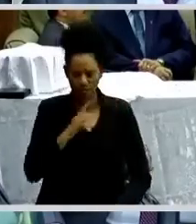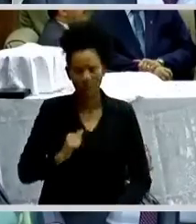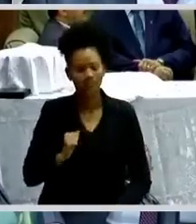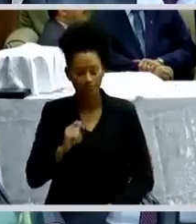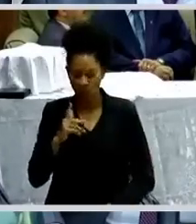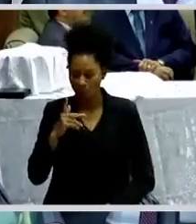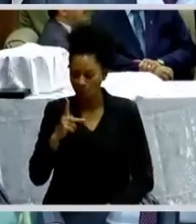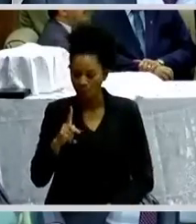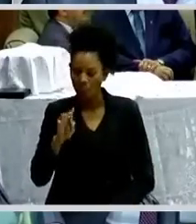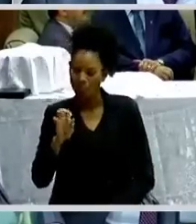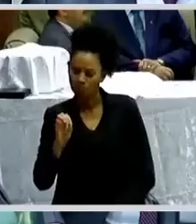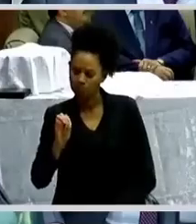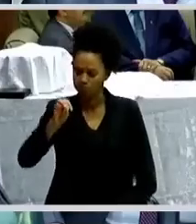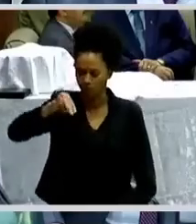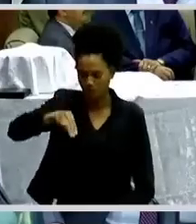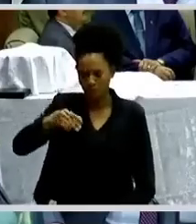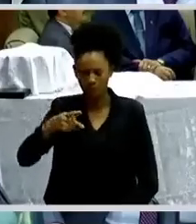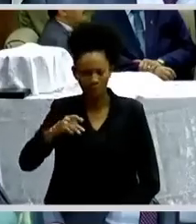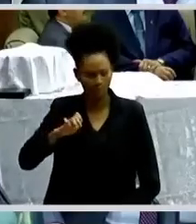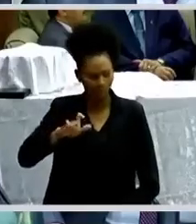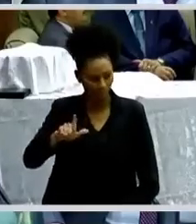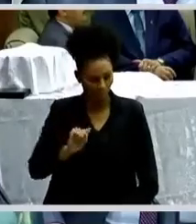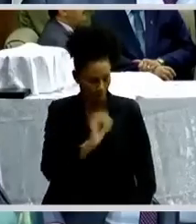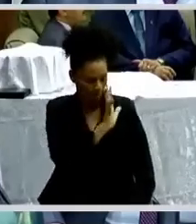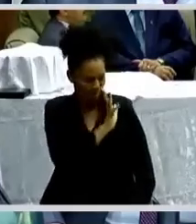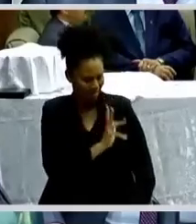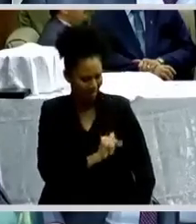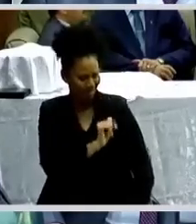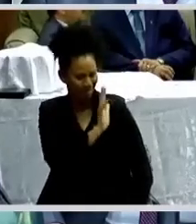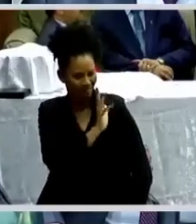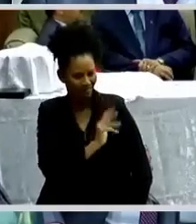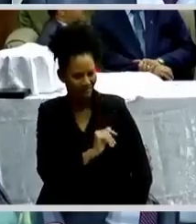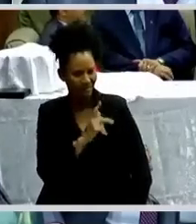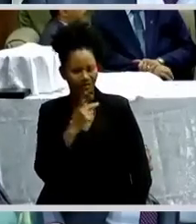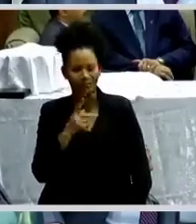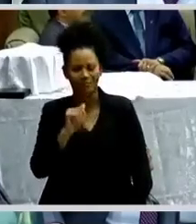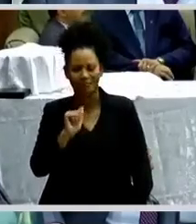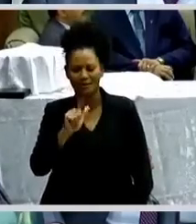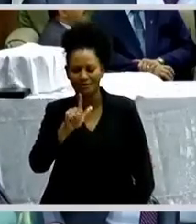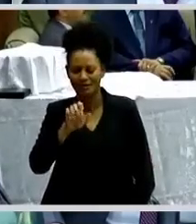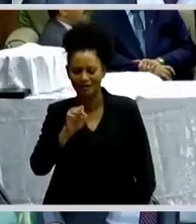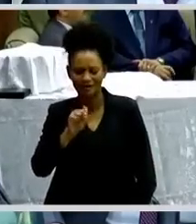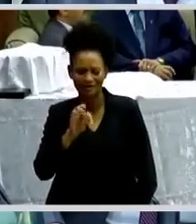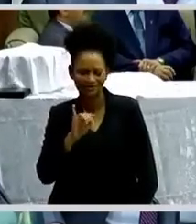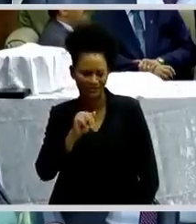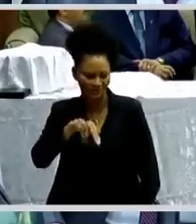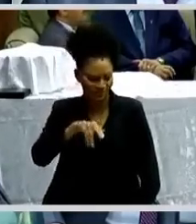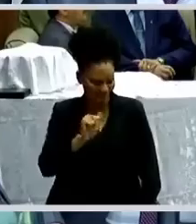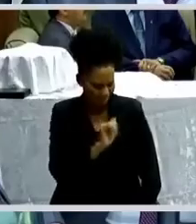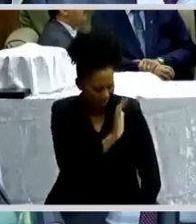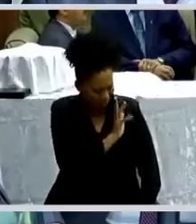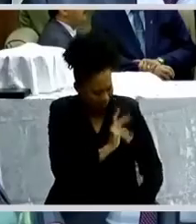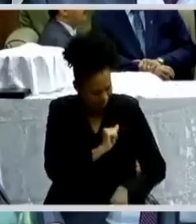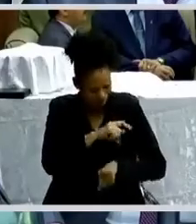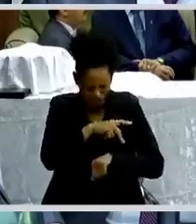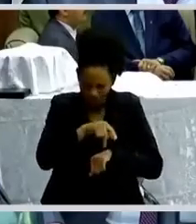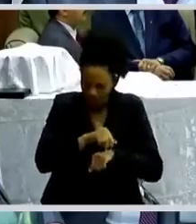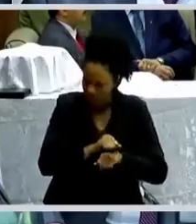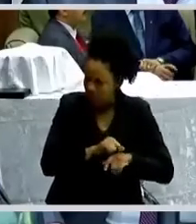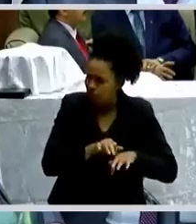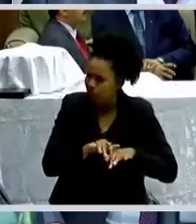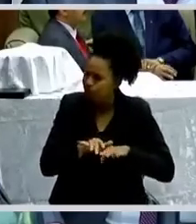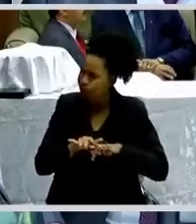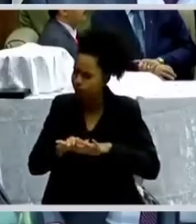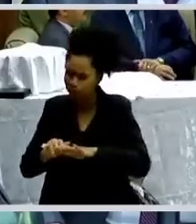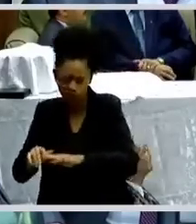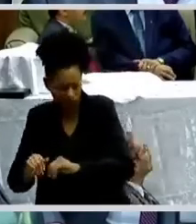invade a Palestina, tendo em vista que Alexandre mudou os nomes originais das nações que conquistava. Então